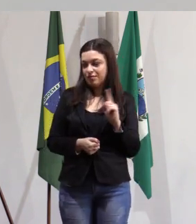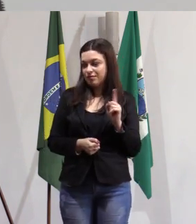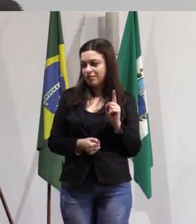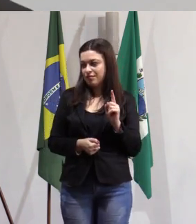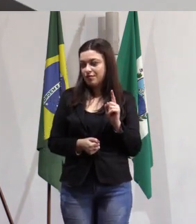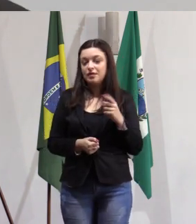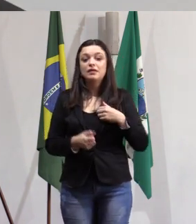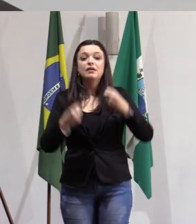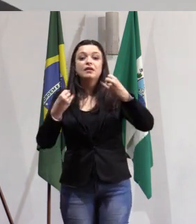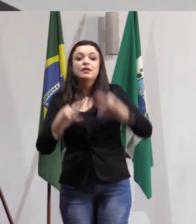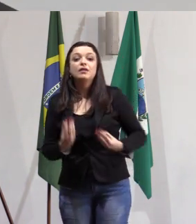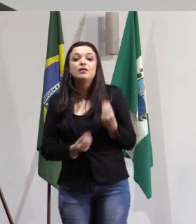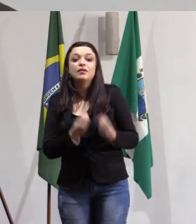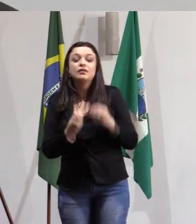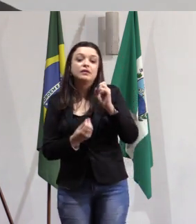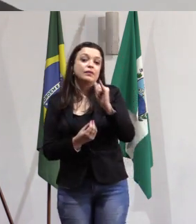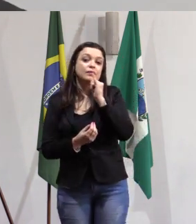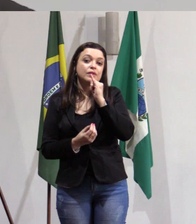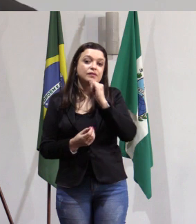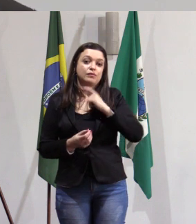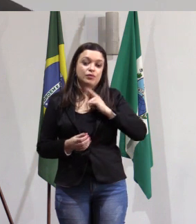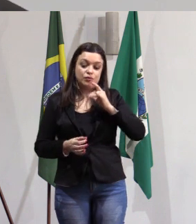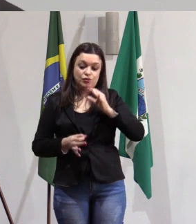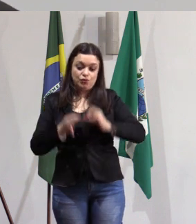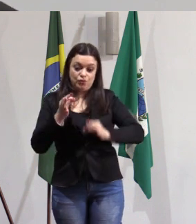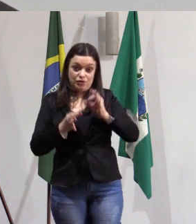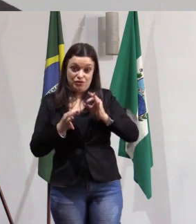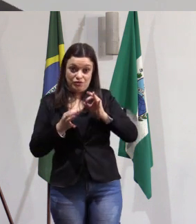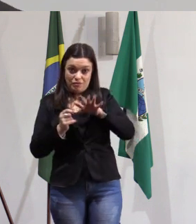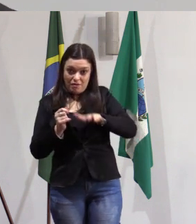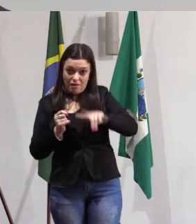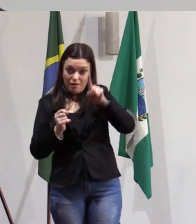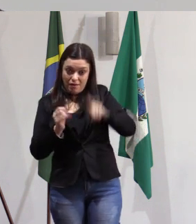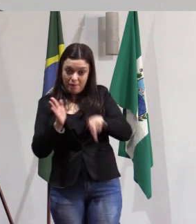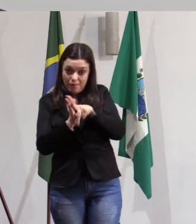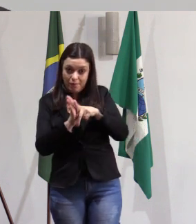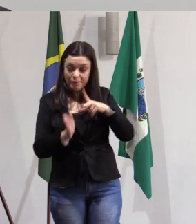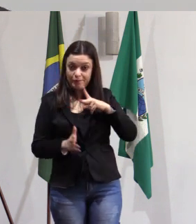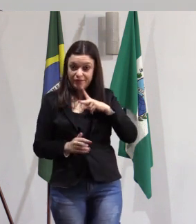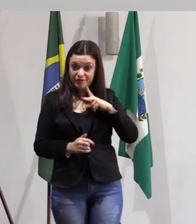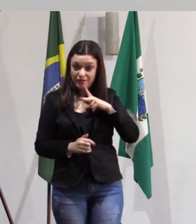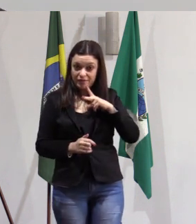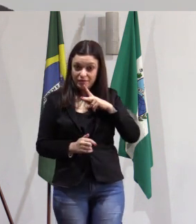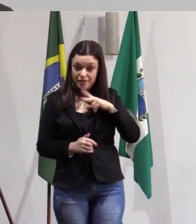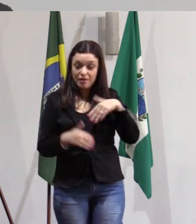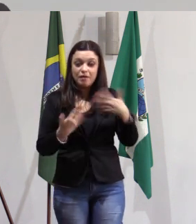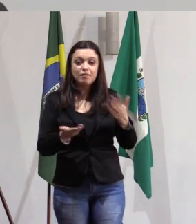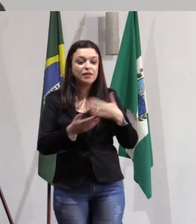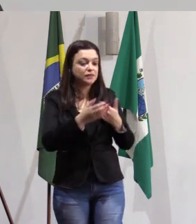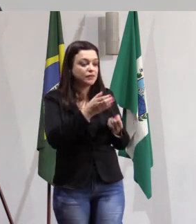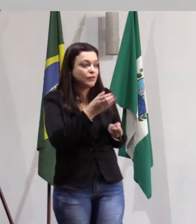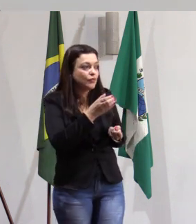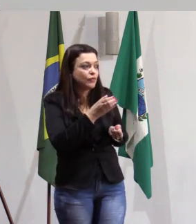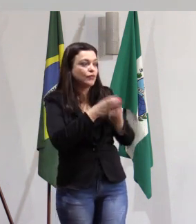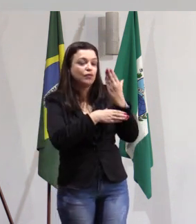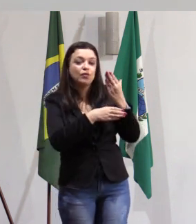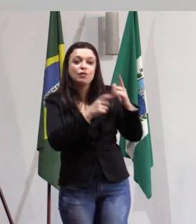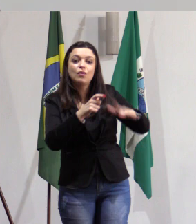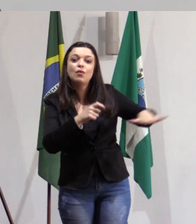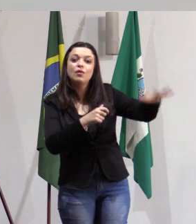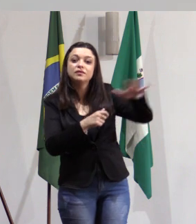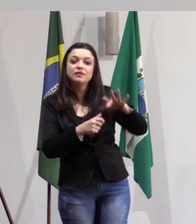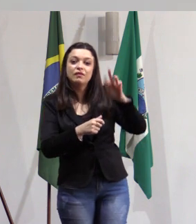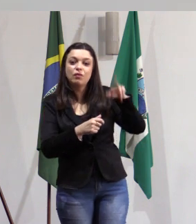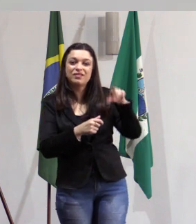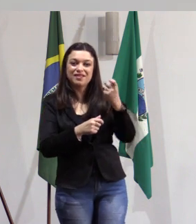de pessoa jurídica de direito privado. Só que as fundações, elas são fiscalizadas pelo Ministério Público.